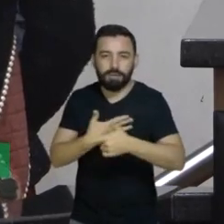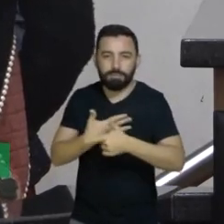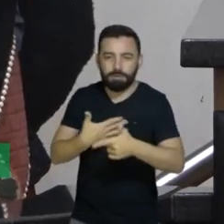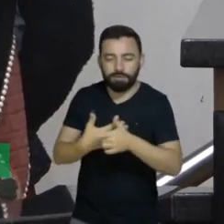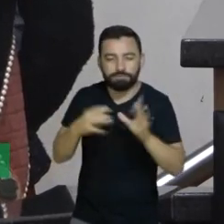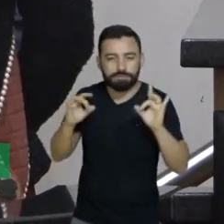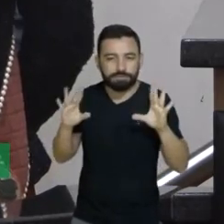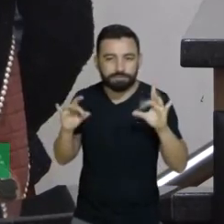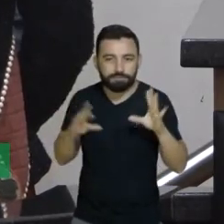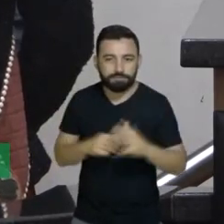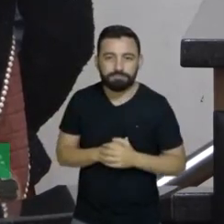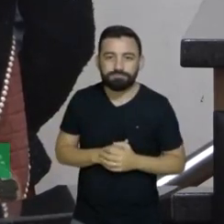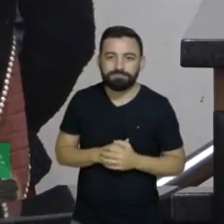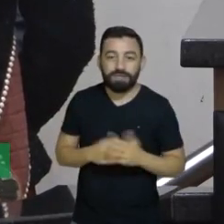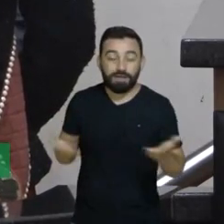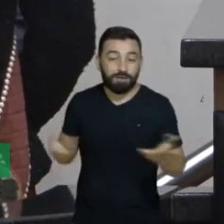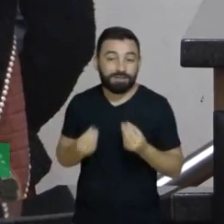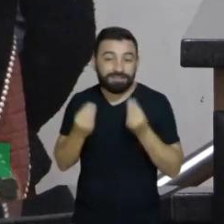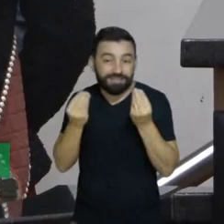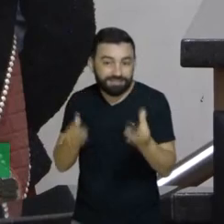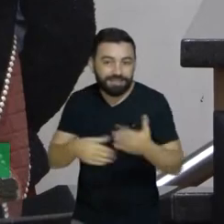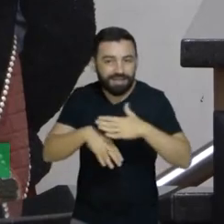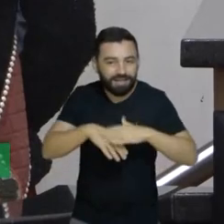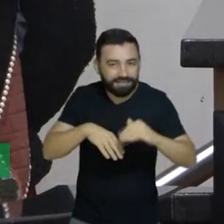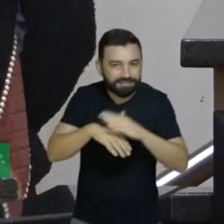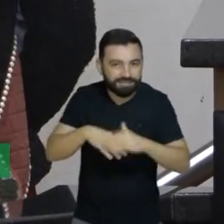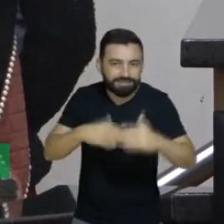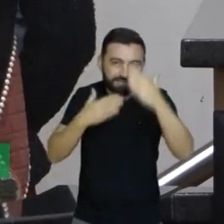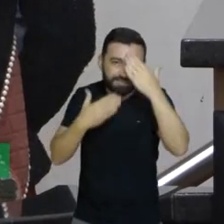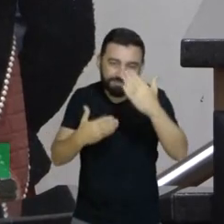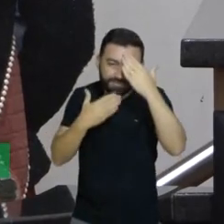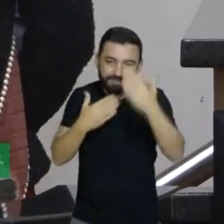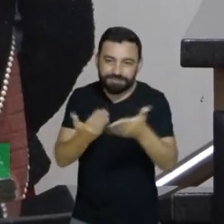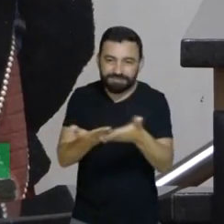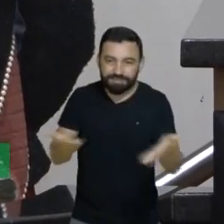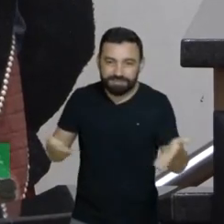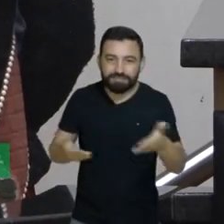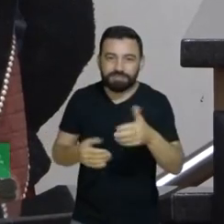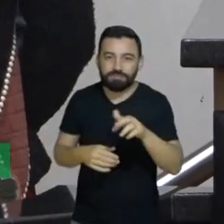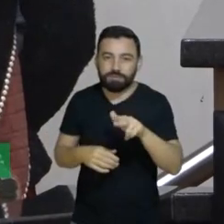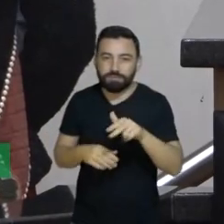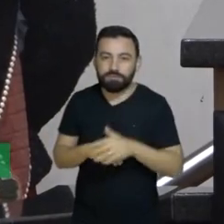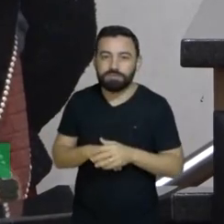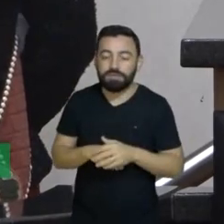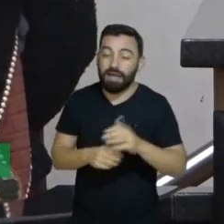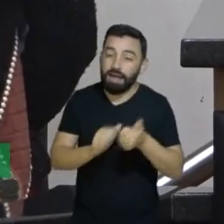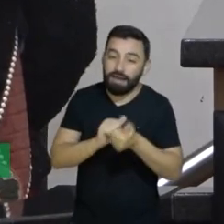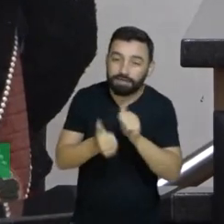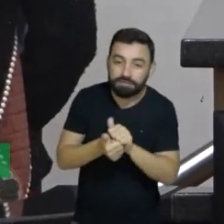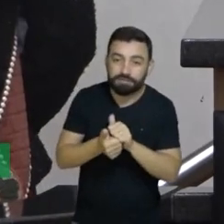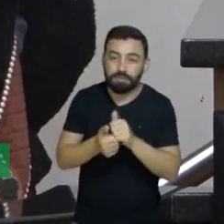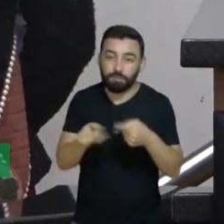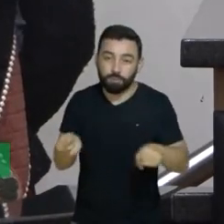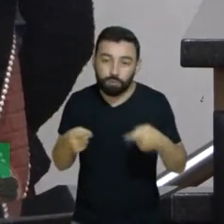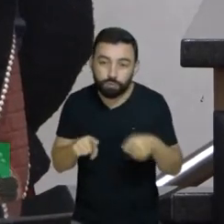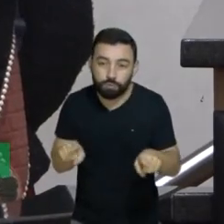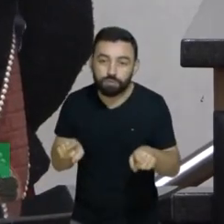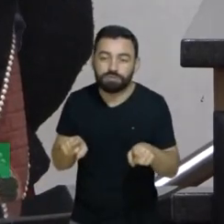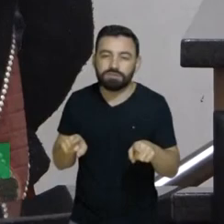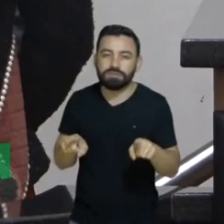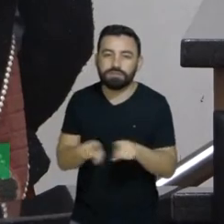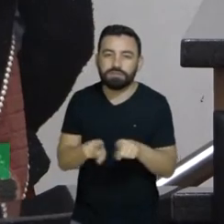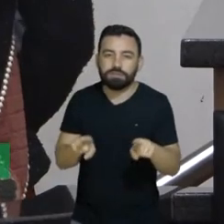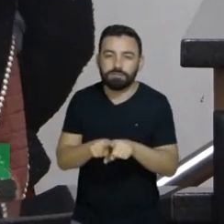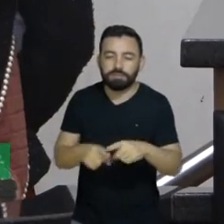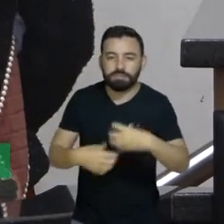nobremente. Deixamos aqui o nosso carinho e gratidão aos nossos irmãos de culturas, das artes, da música e do jeito